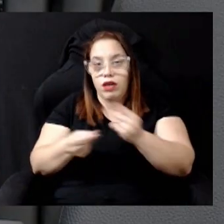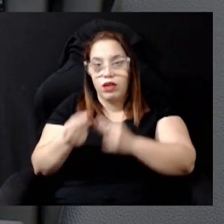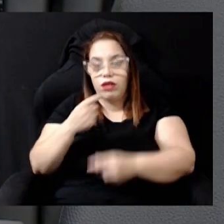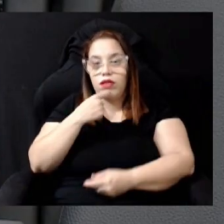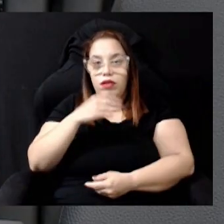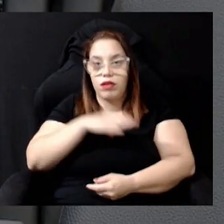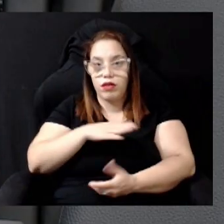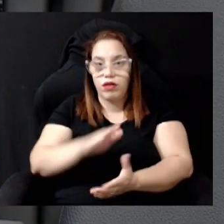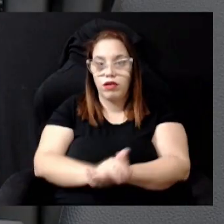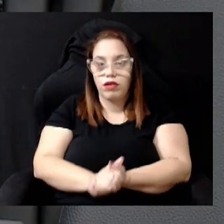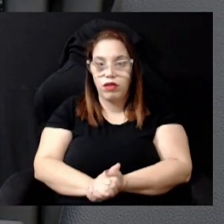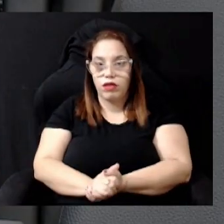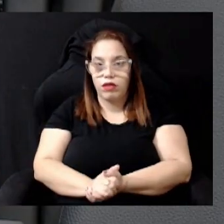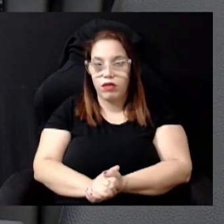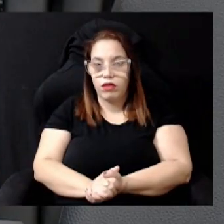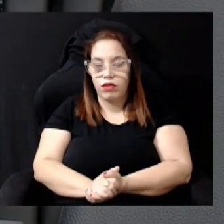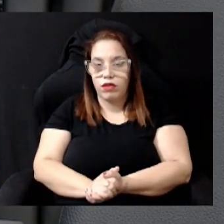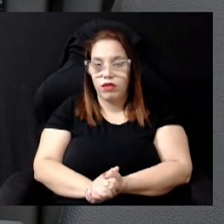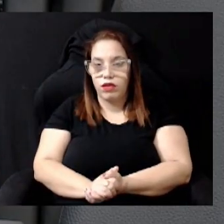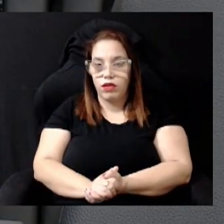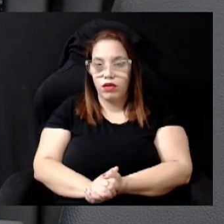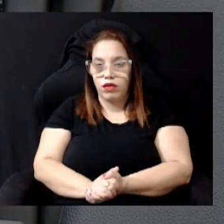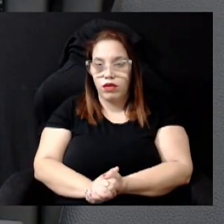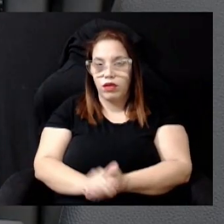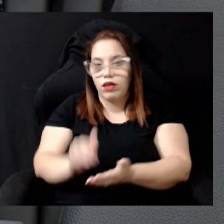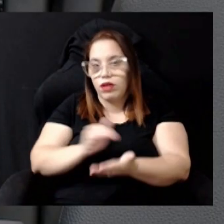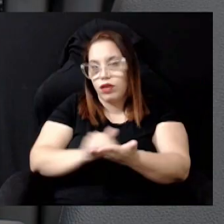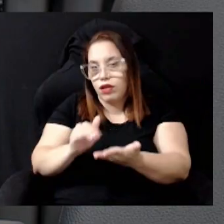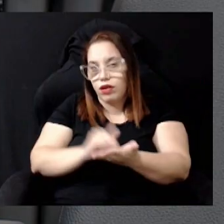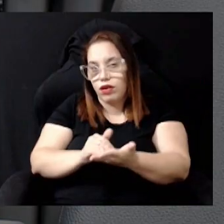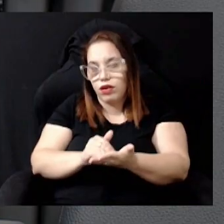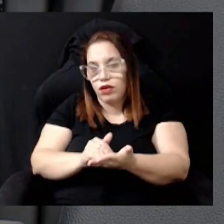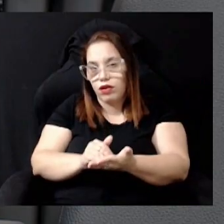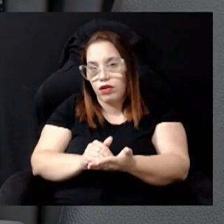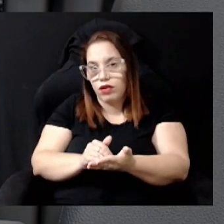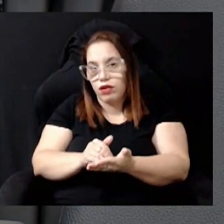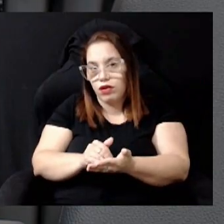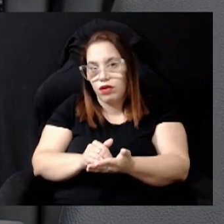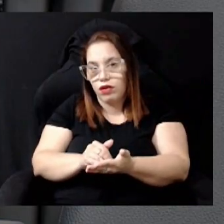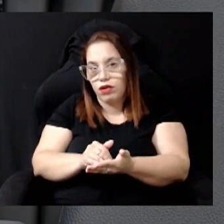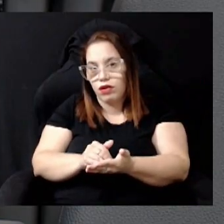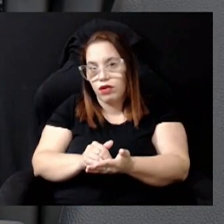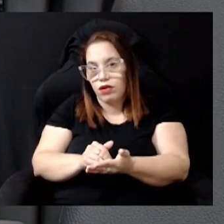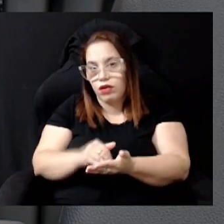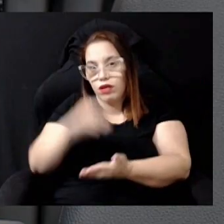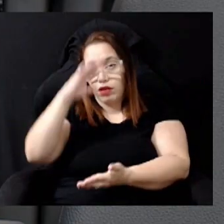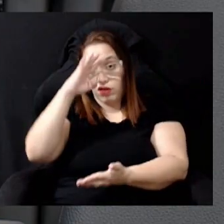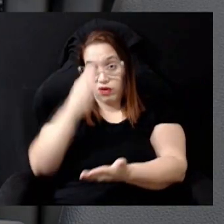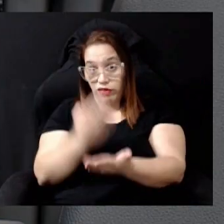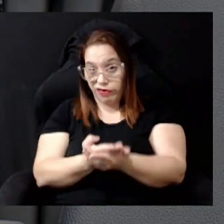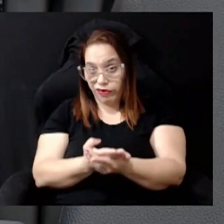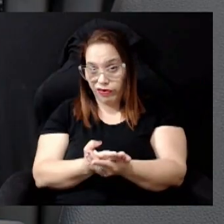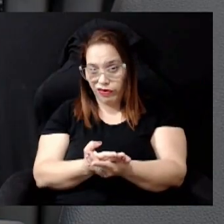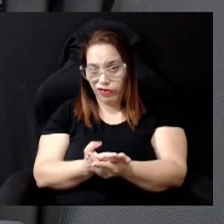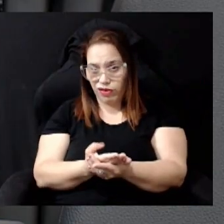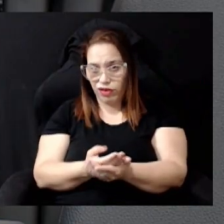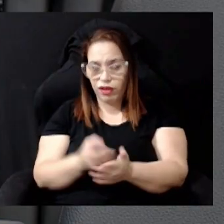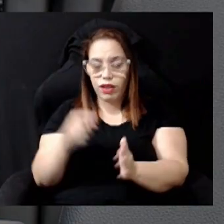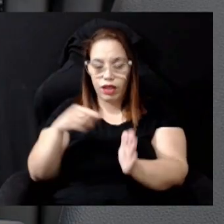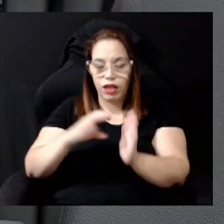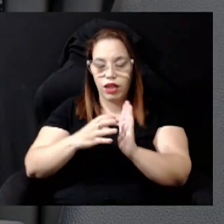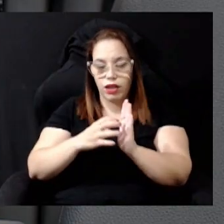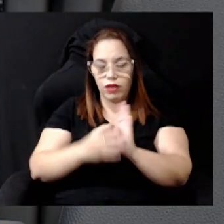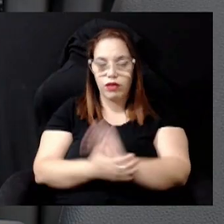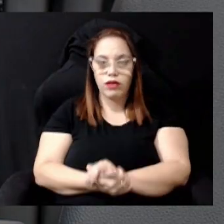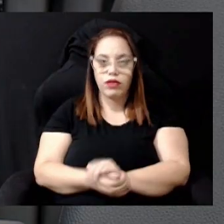parlamentar quanto do secretariado, do próprio prefeito. Então, eu acredito que neste mandato nós fizemos aquilo